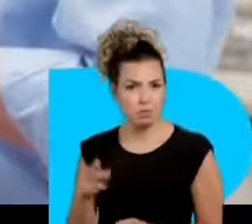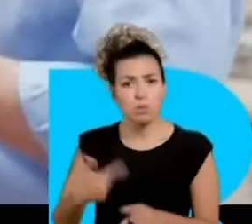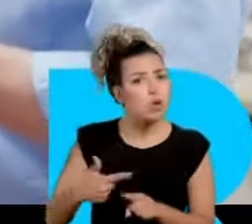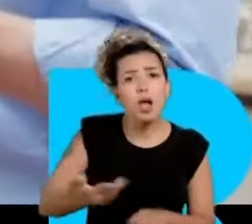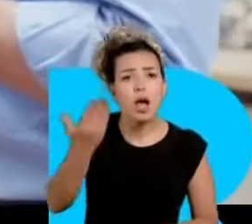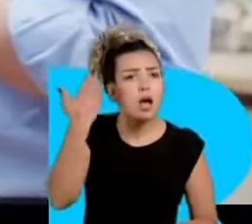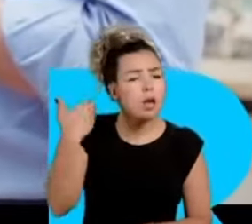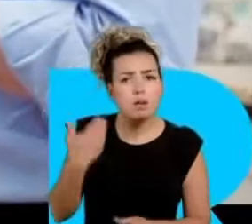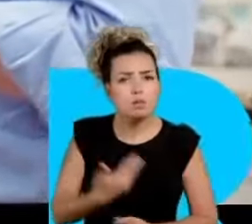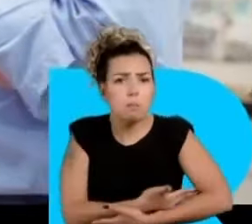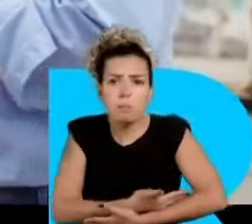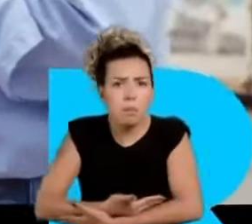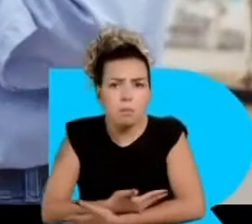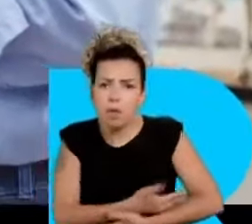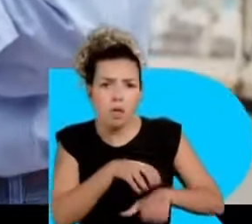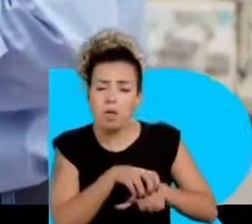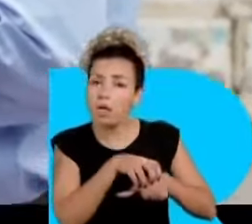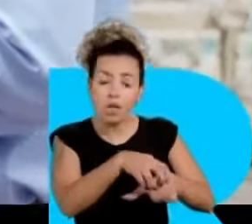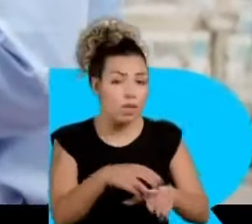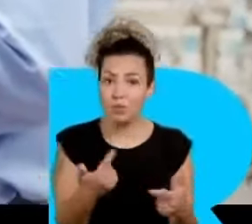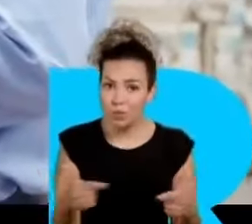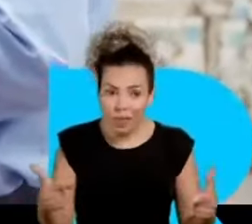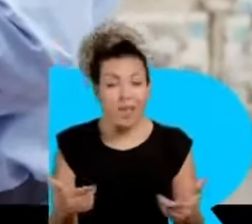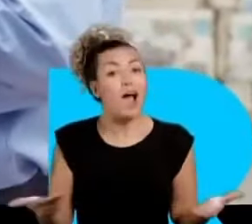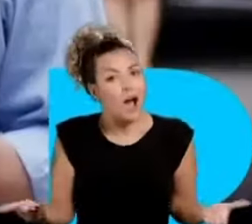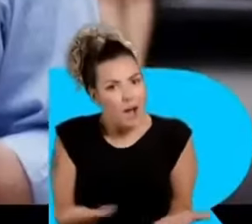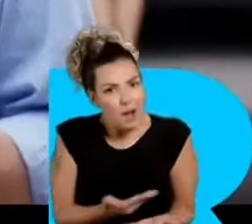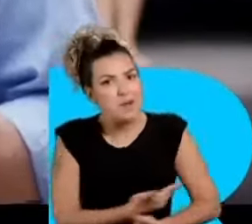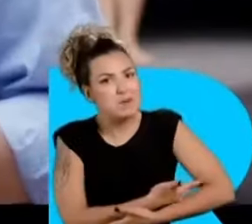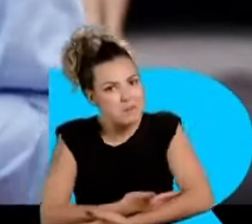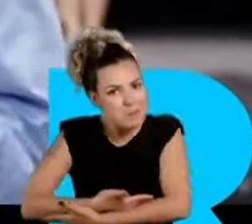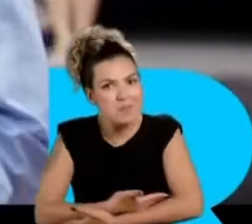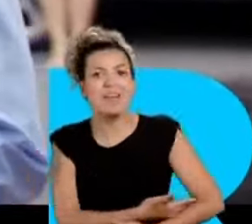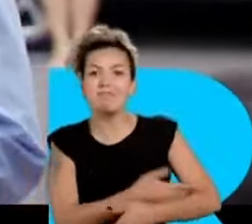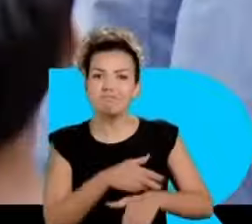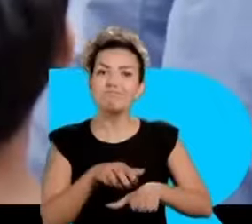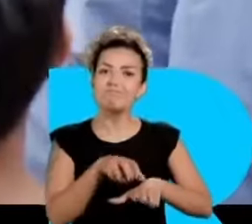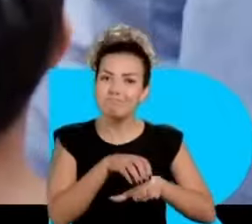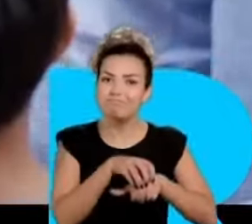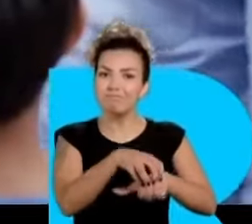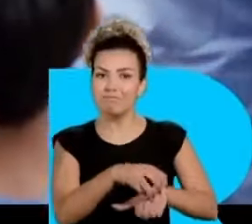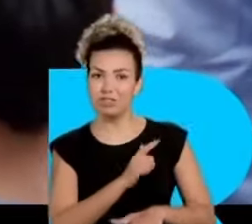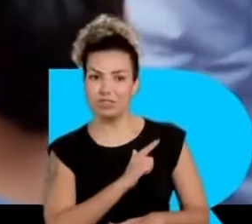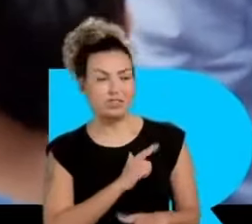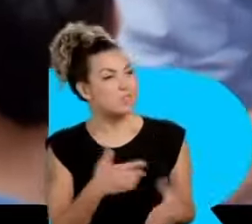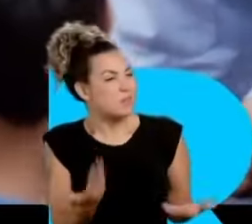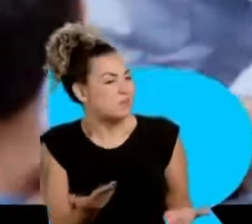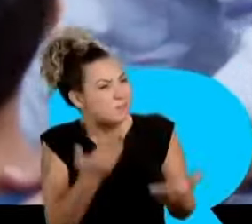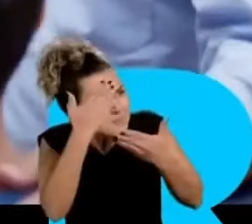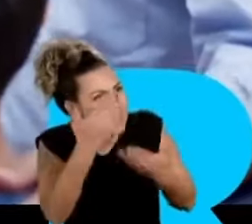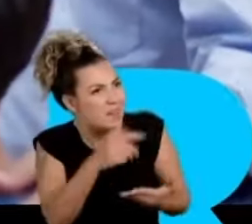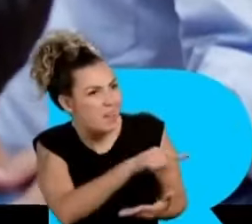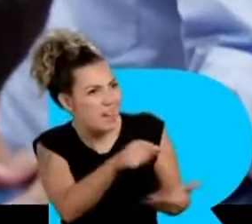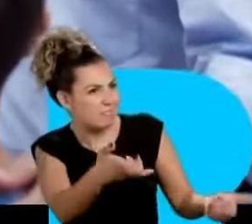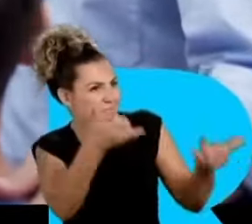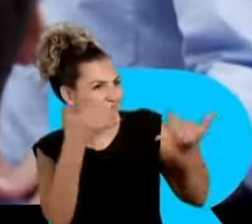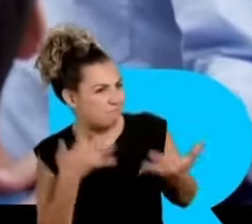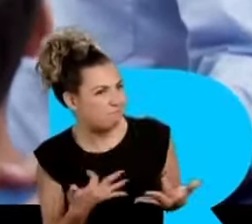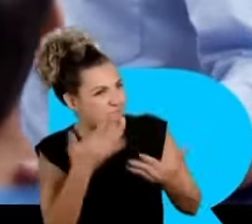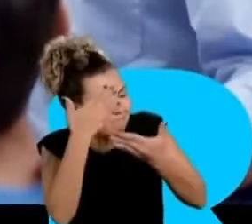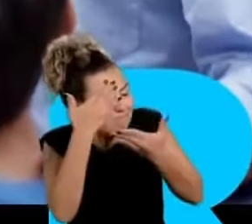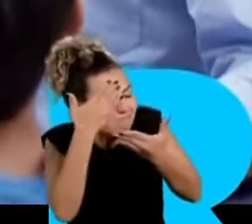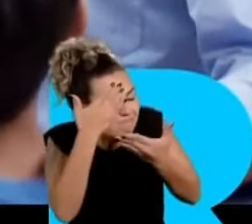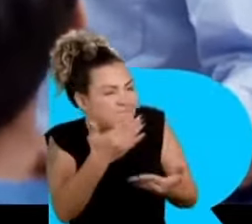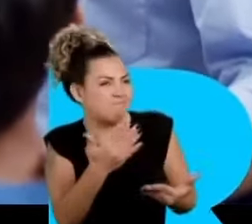Porque antes não transportava as crianças. E agora a gente faz o transporte. Muito bom. É isso. Obrigado, viu,